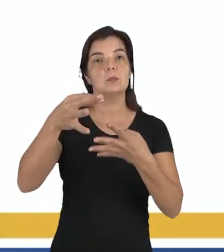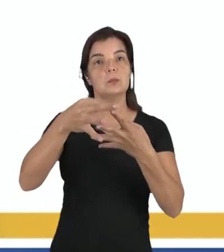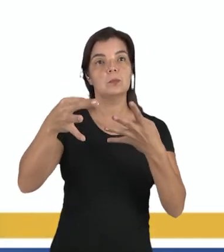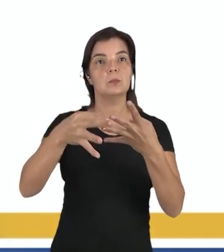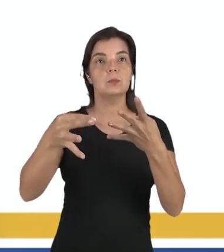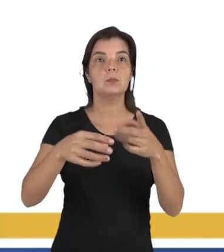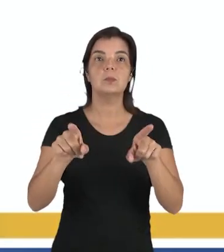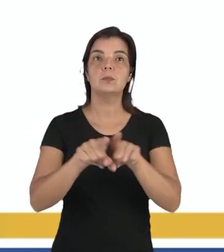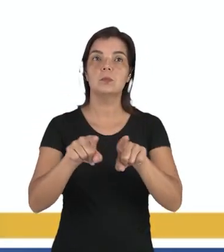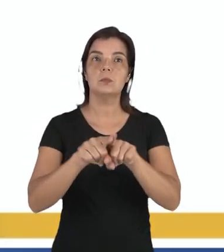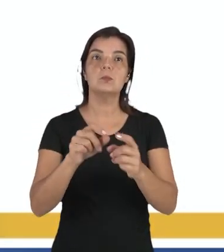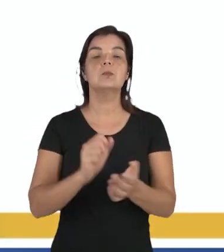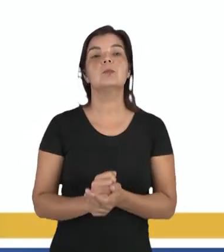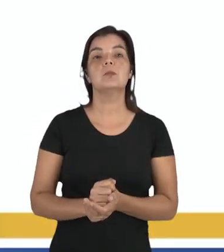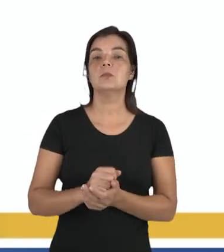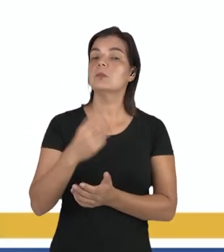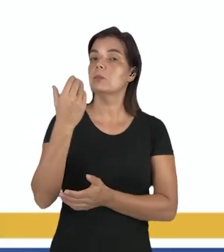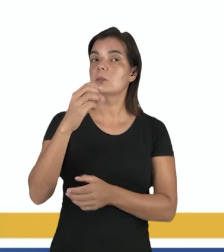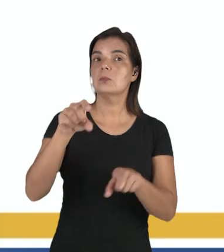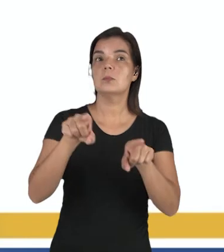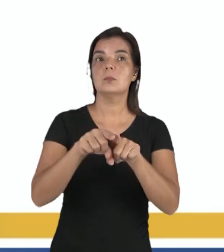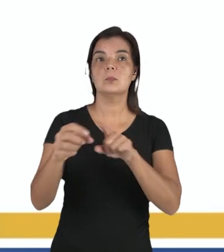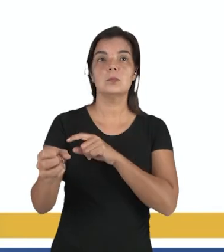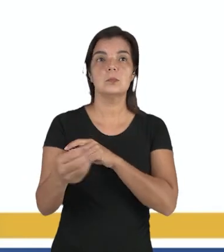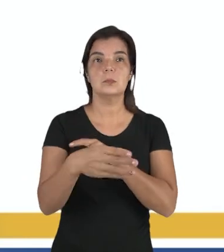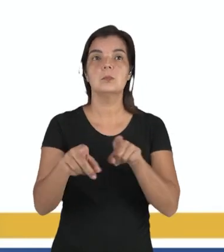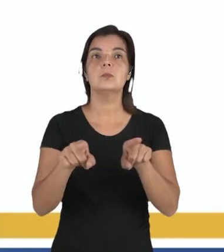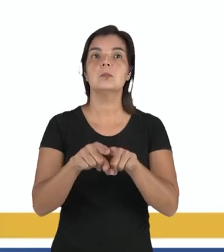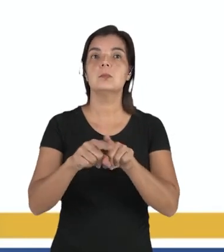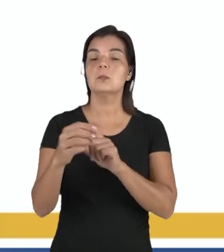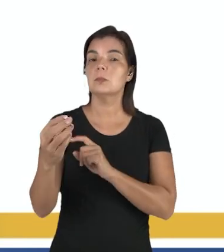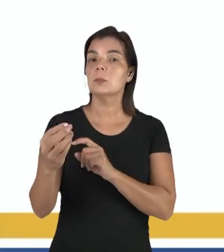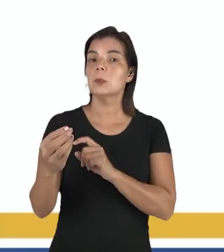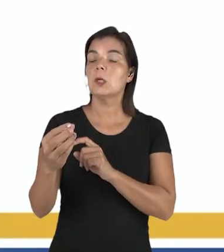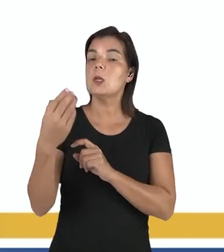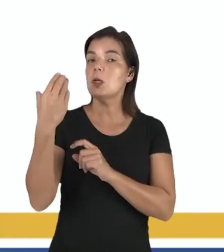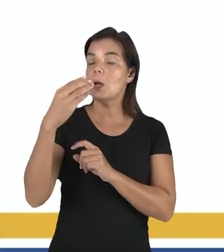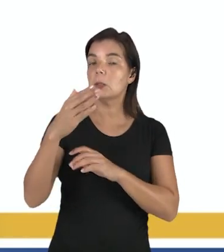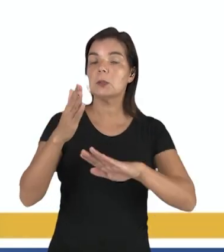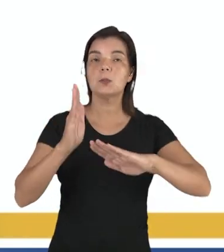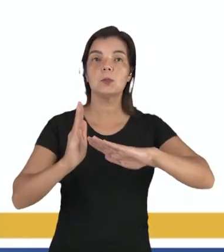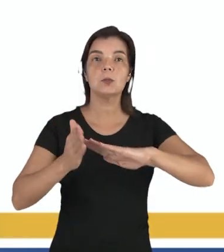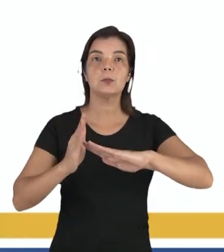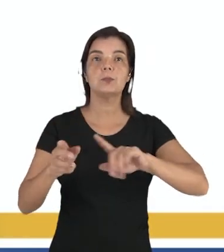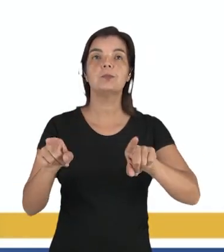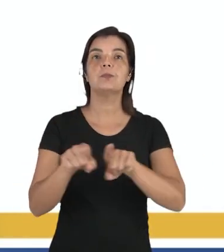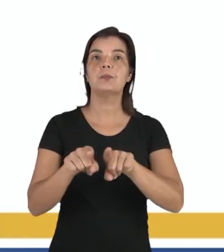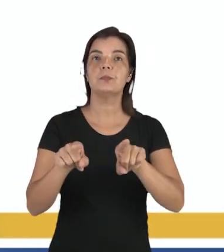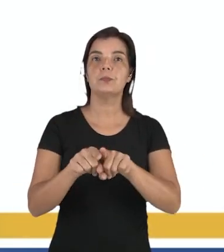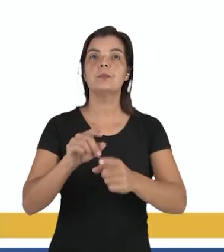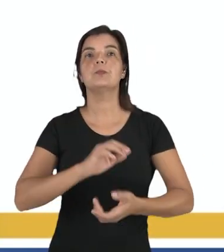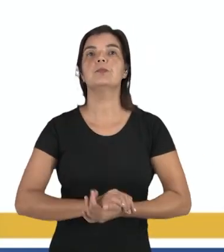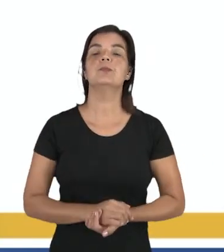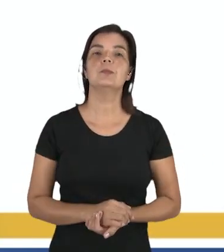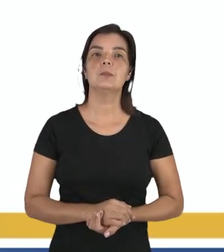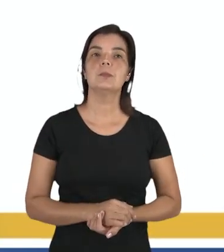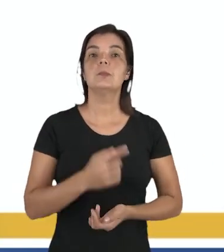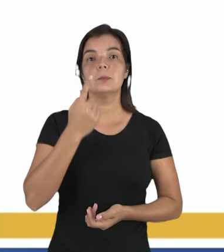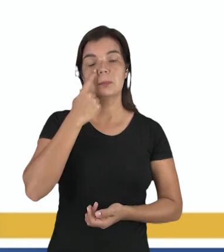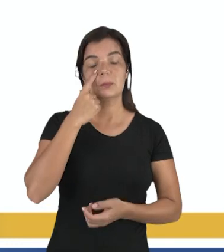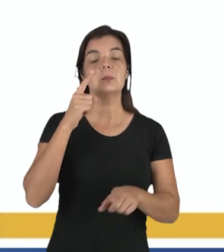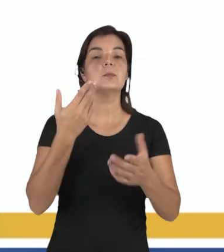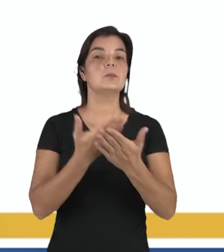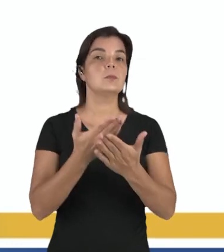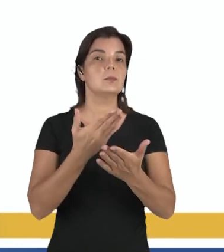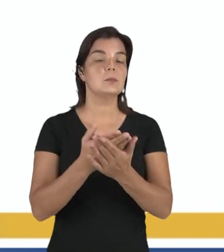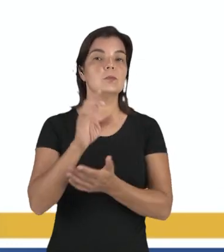ciência medieval, o geocentrismo, Terra no centro do universo, a ciência moderna, a física newtoniana e a ciência contemporânea, a física quântica. Teremos uma